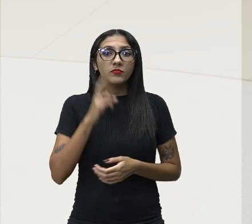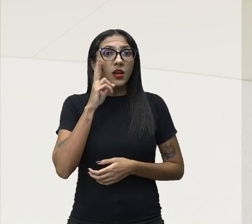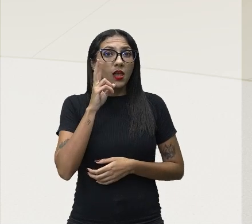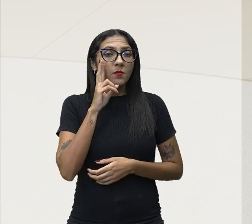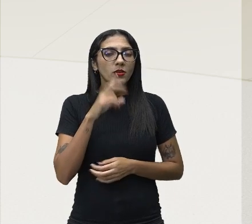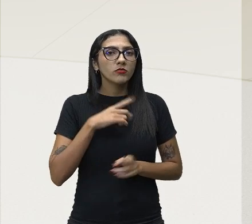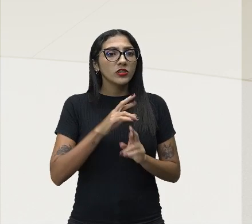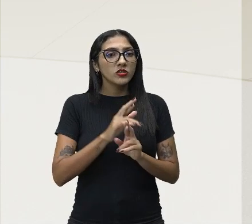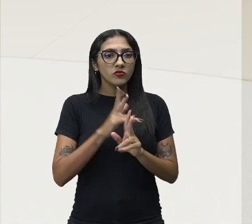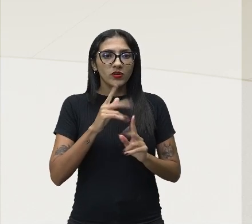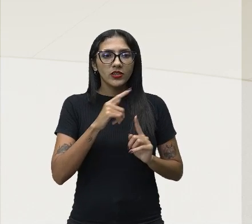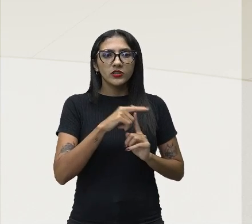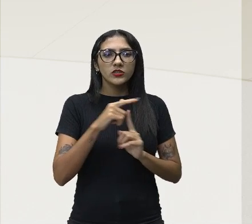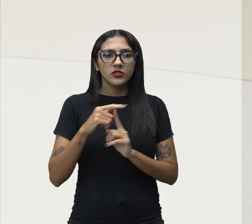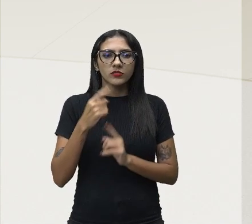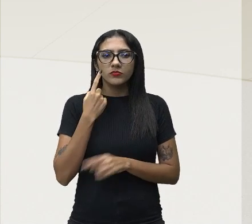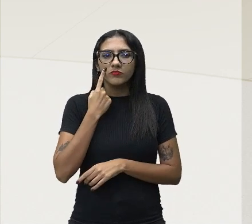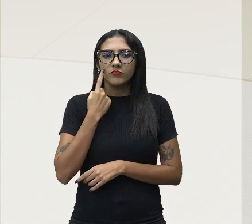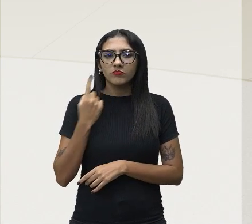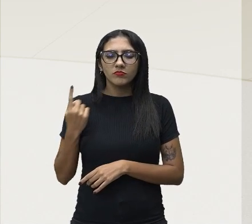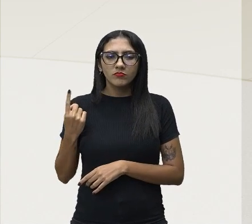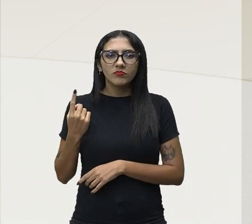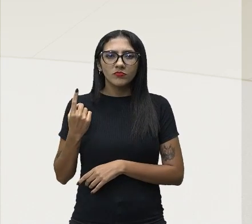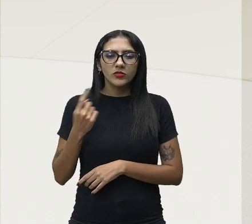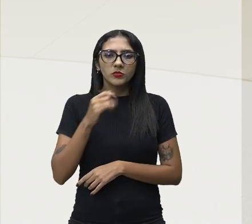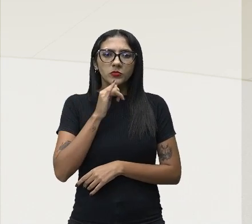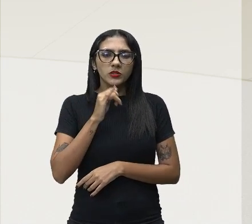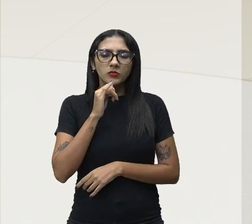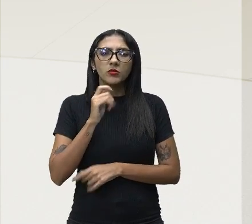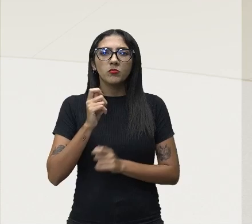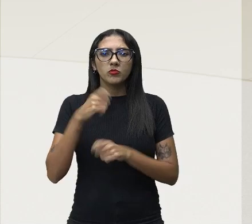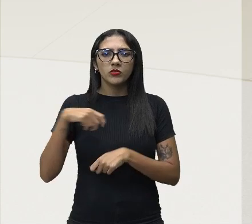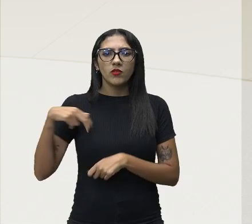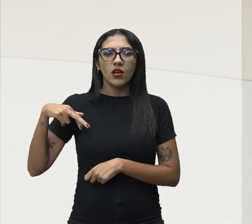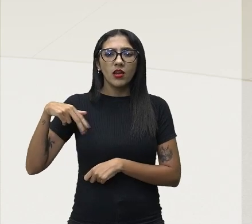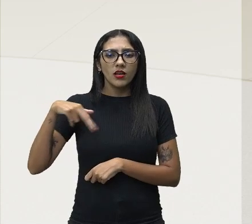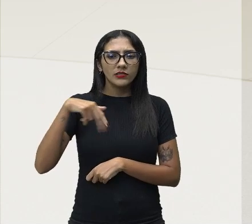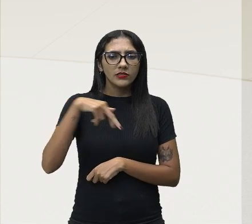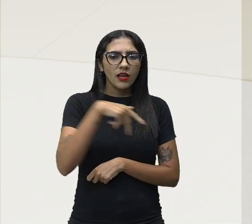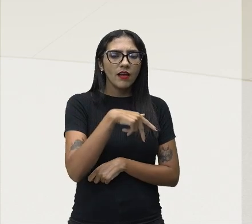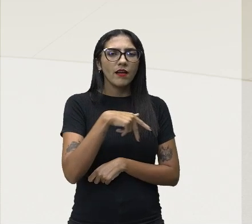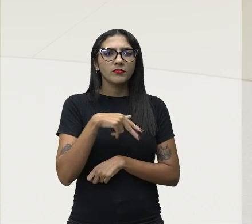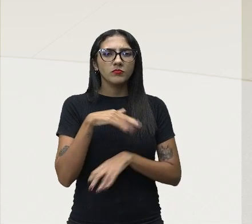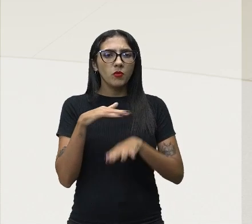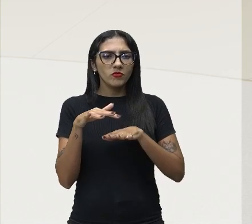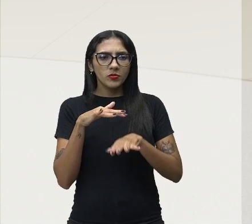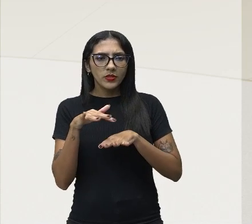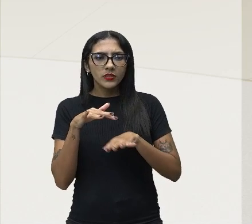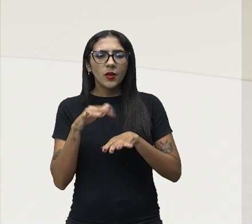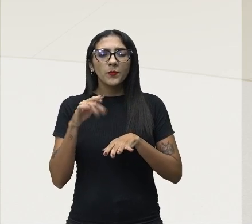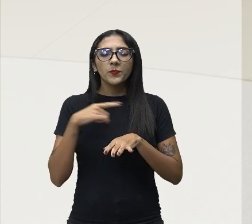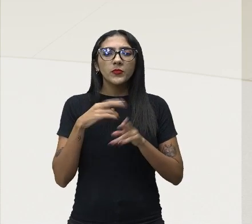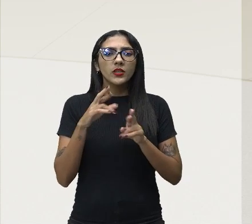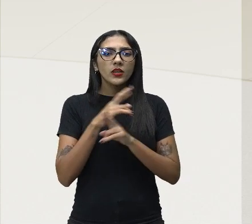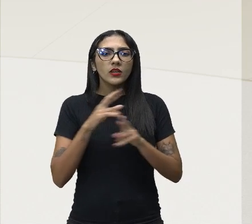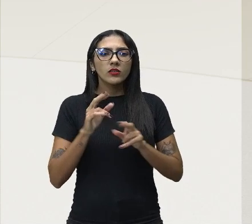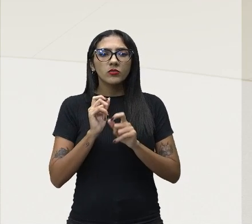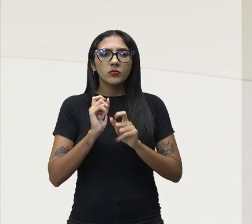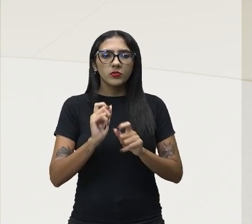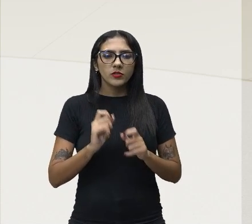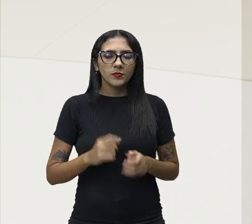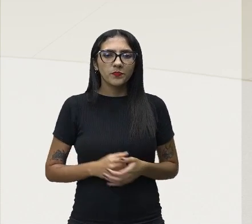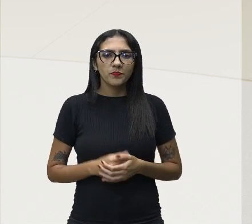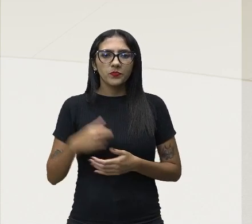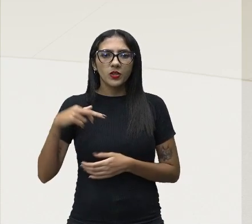de músculo. Né? Esse que a gente observa aqui, ó, onde a gente consegue andar, articular, ele está relacionado com o